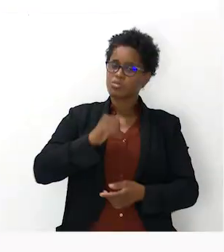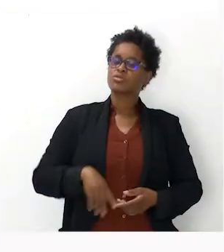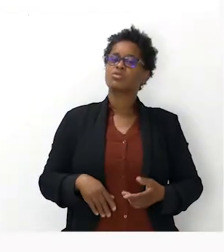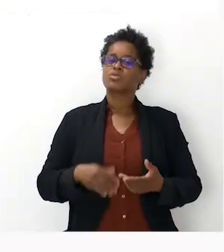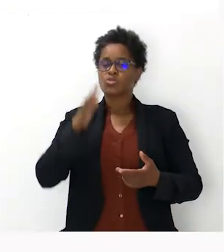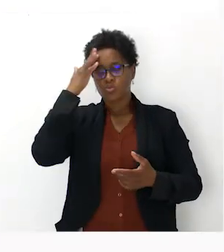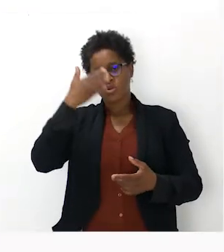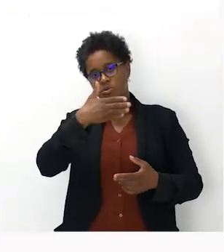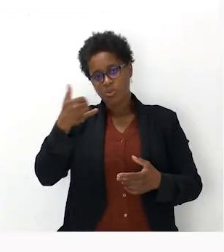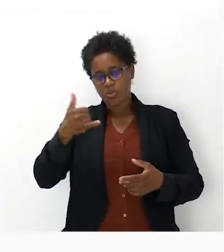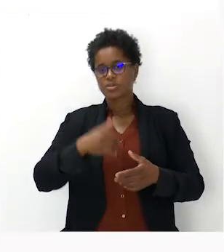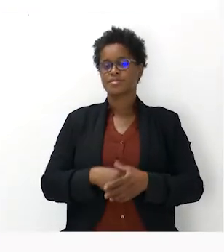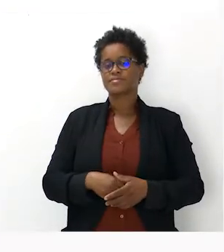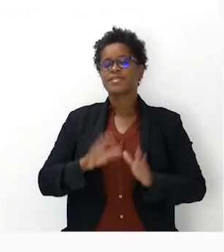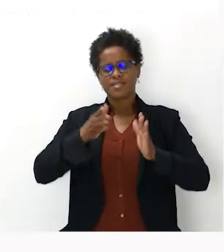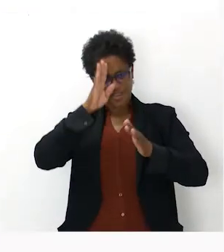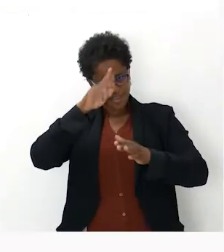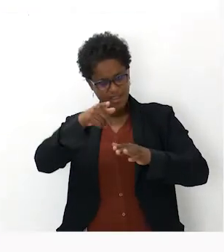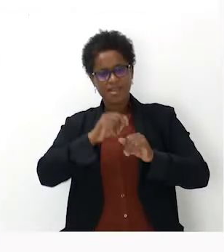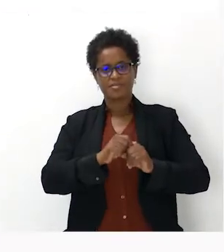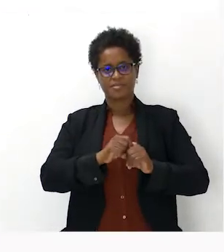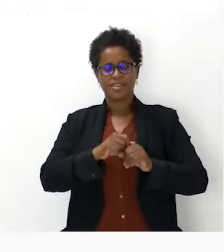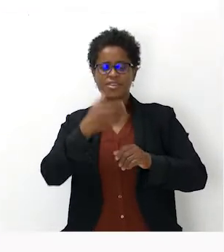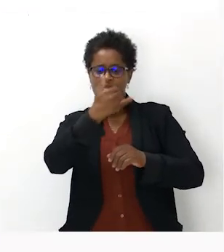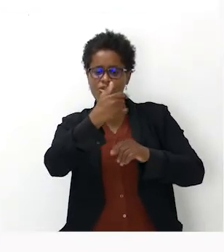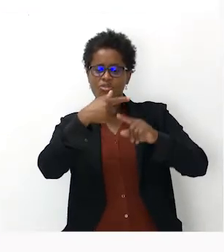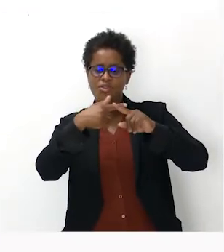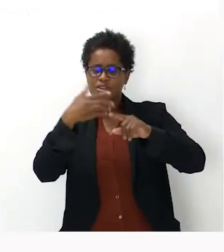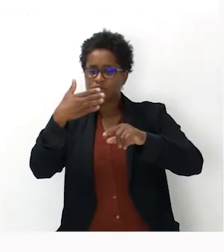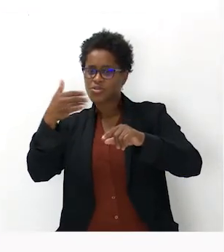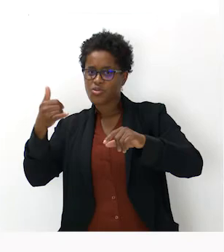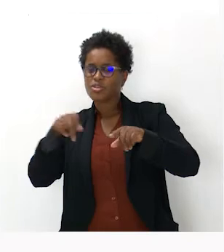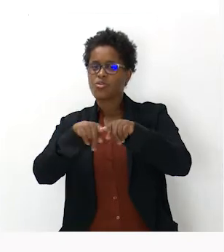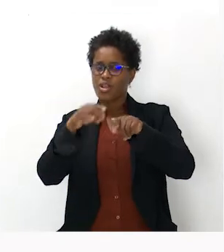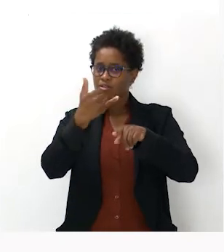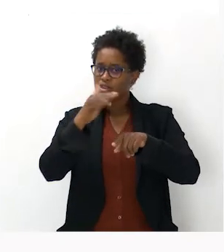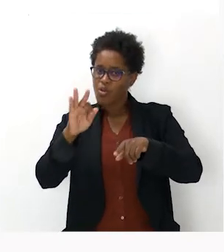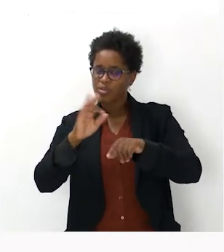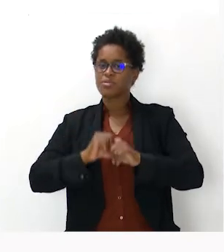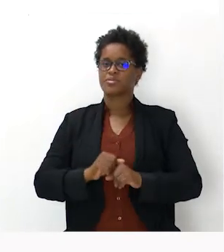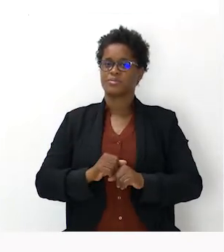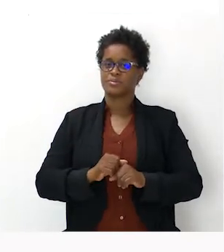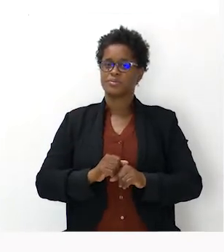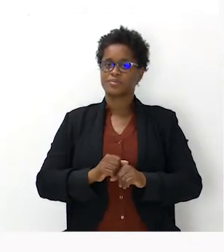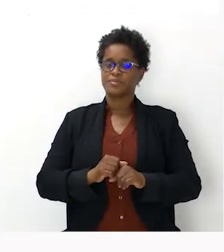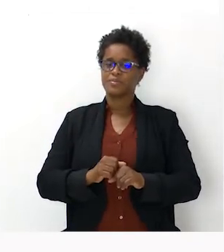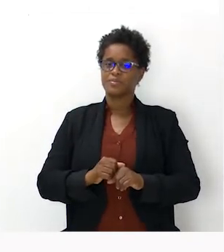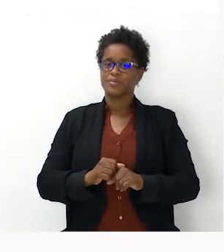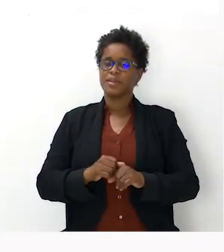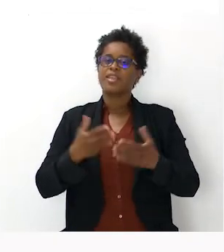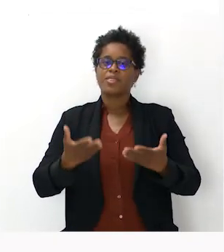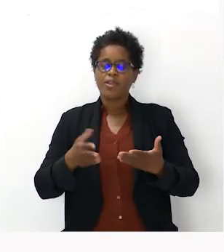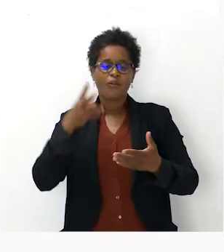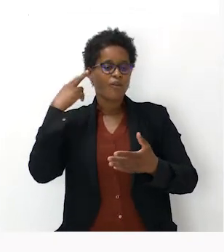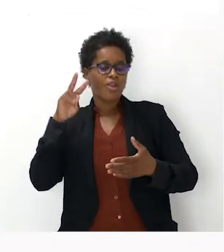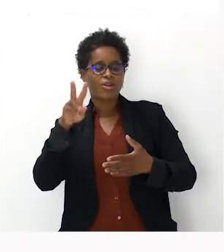número 12. Vocês já sabem que 2 vezes 12 é igual a 24. Então,